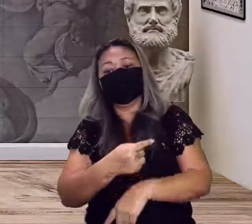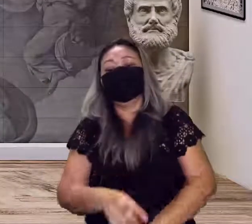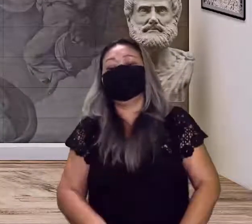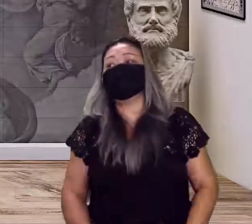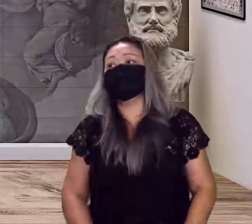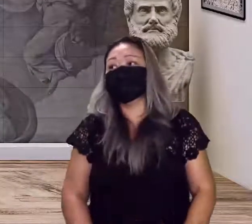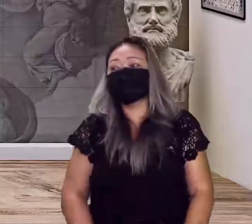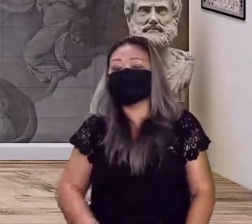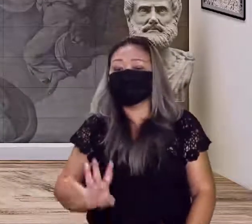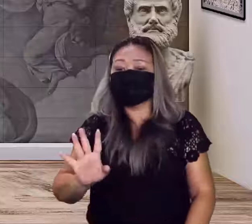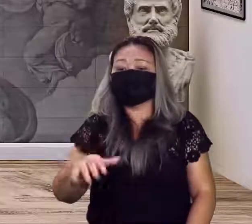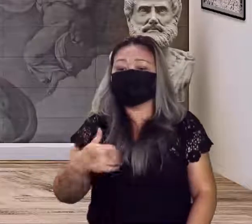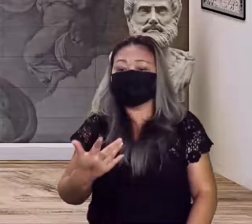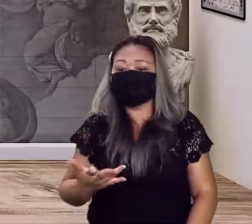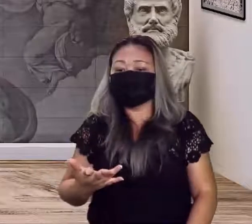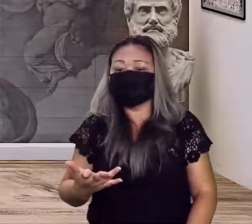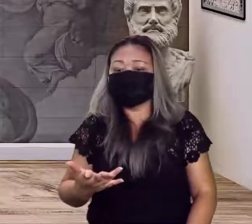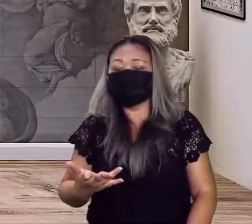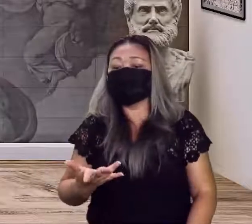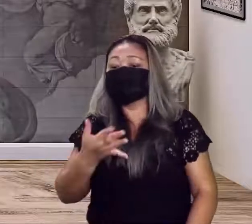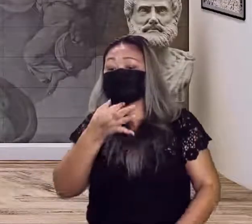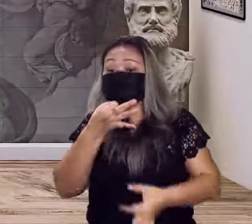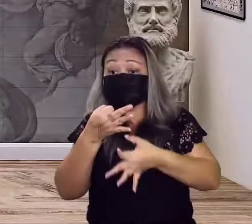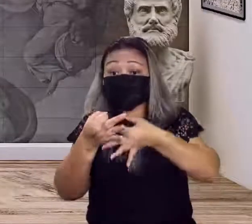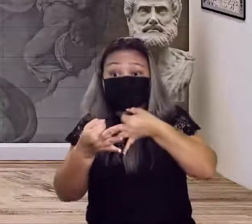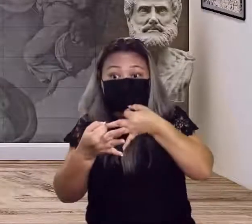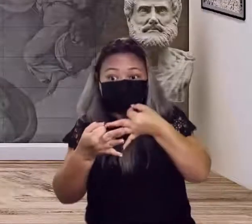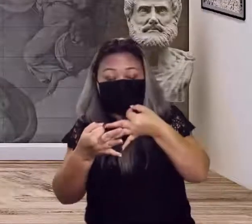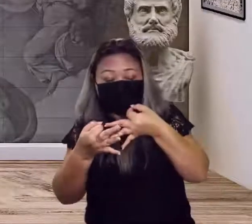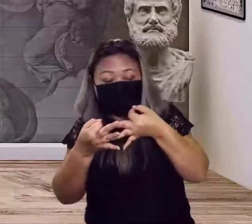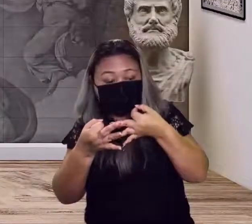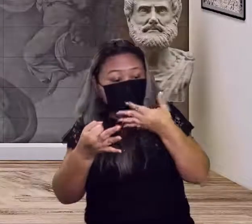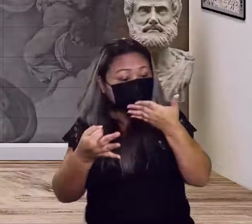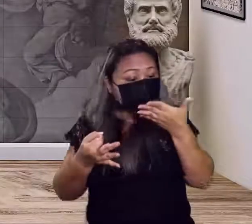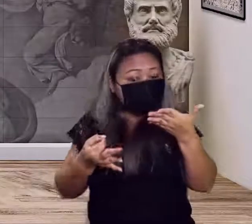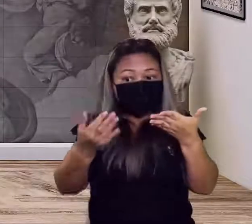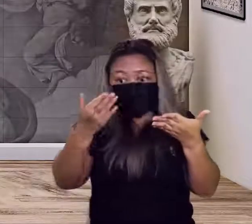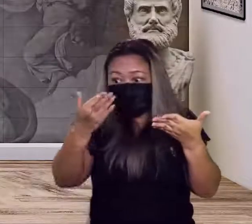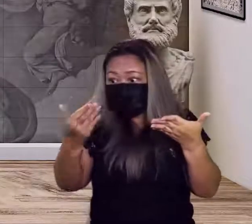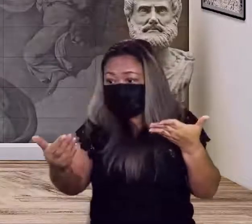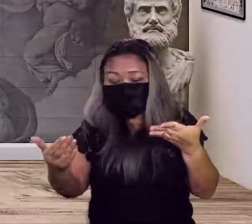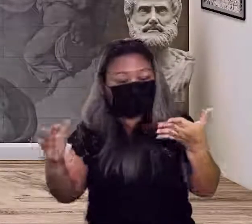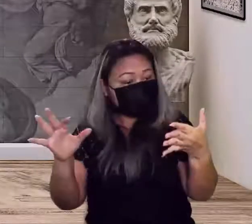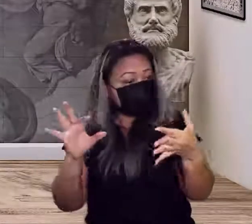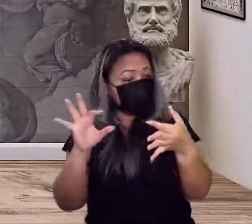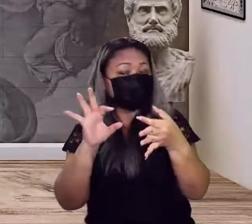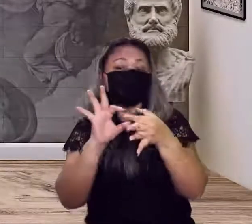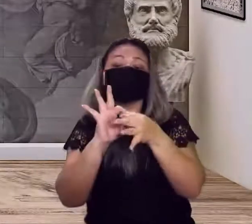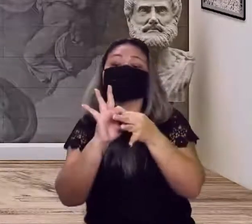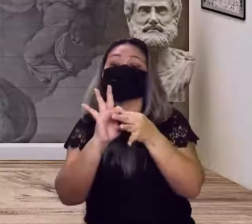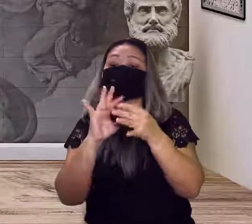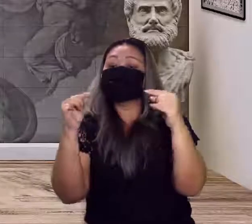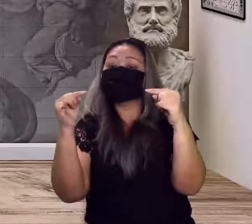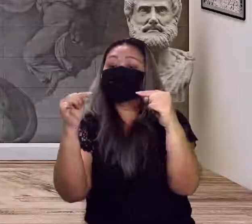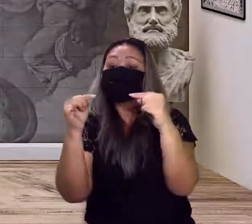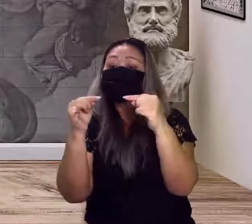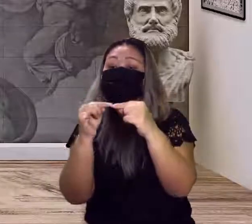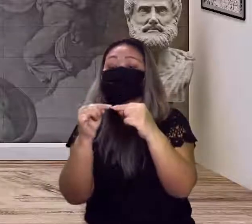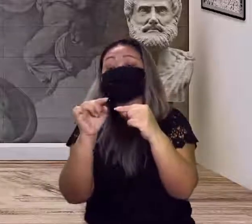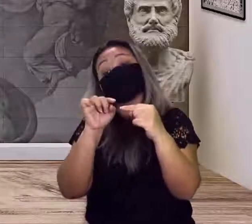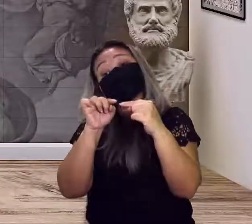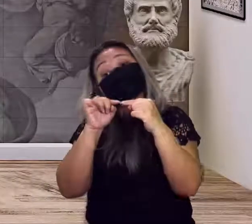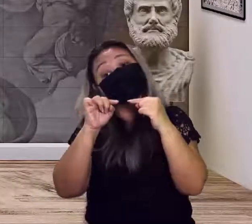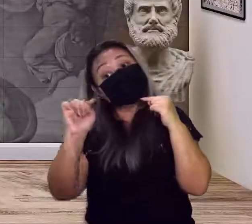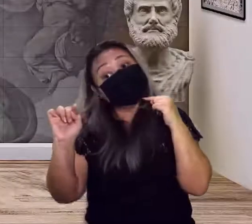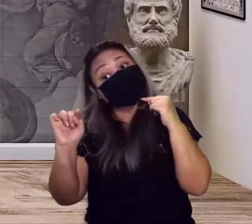assim, o discurso tem que se lidar com o real. Se for irreal, não adianta.